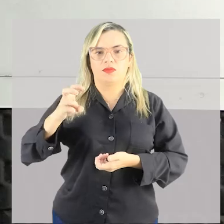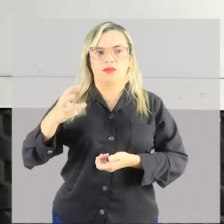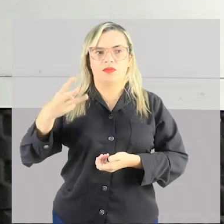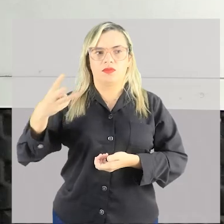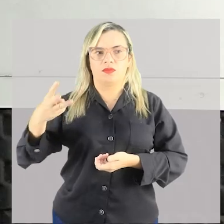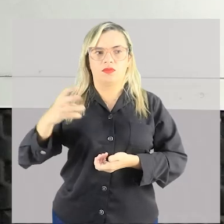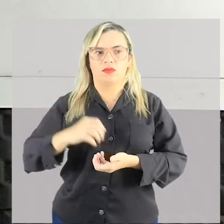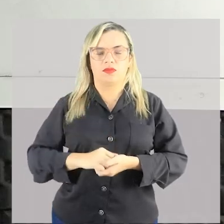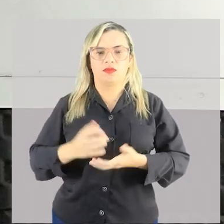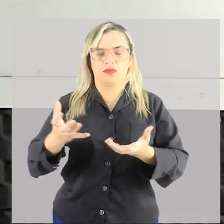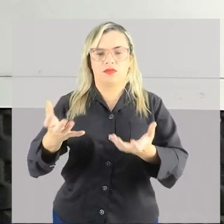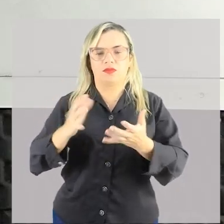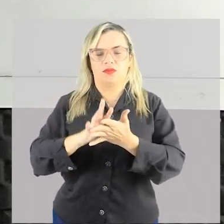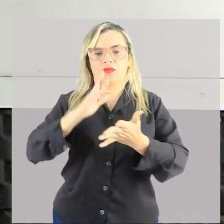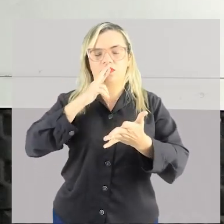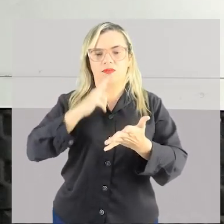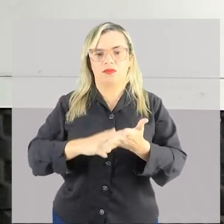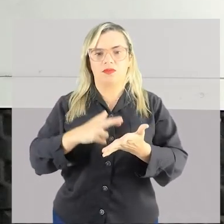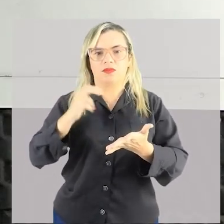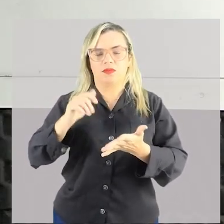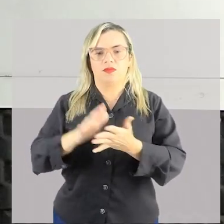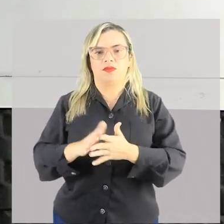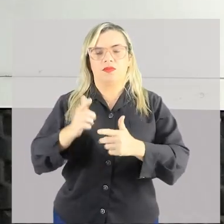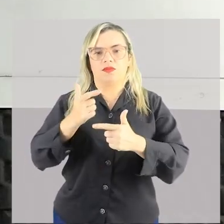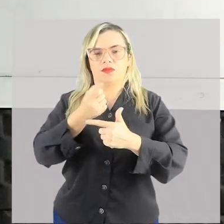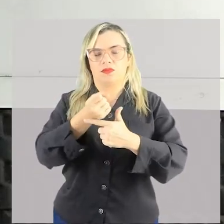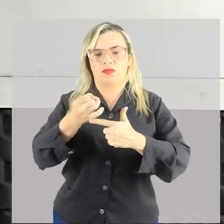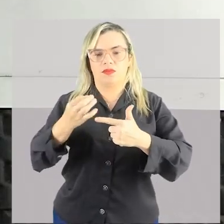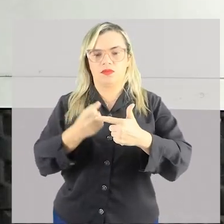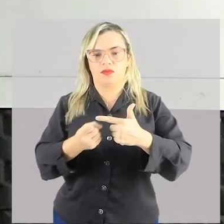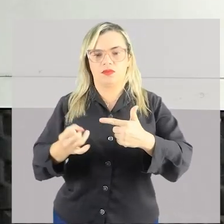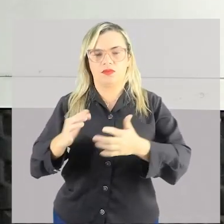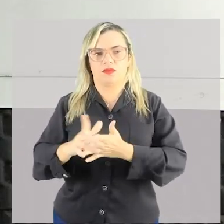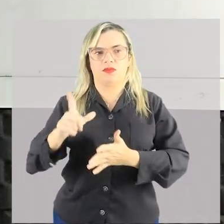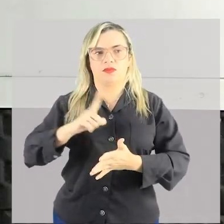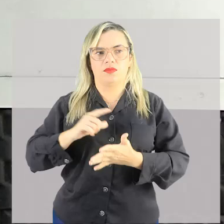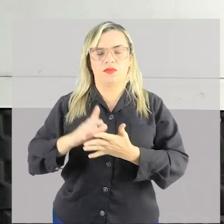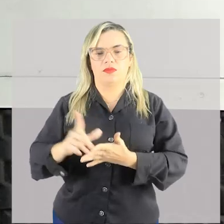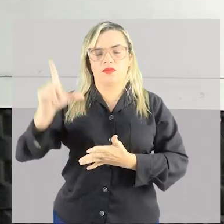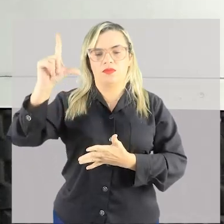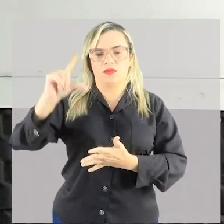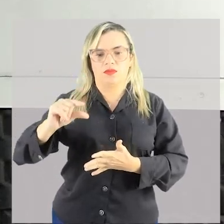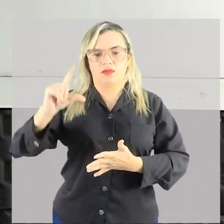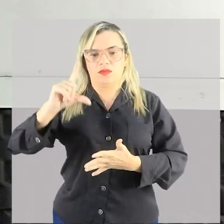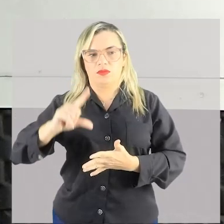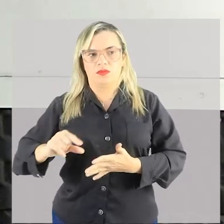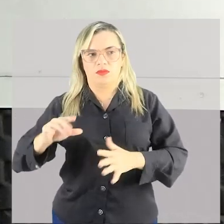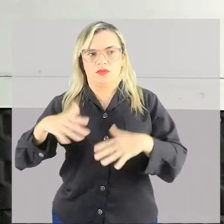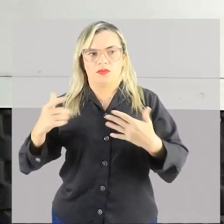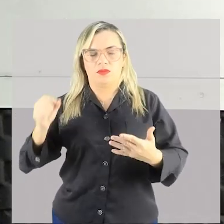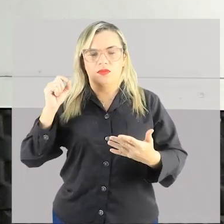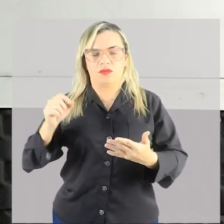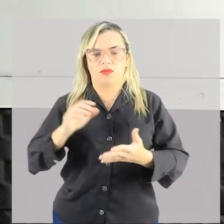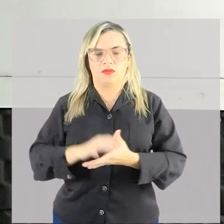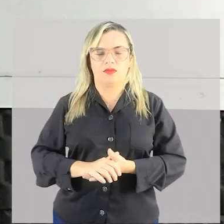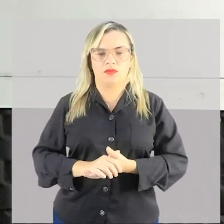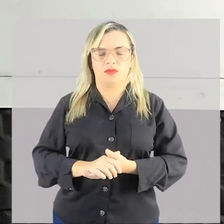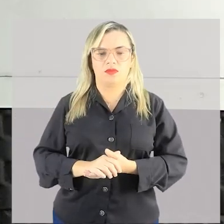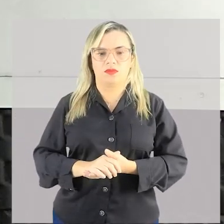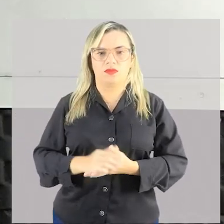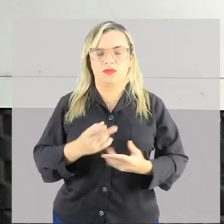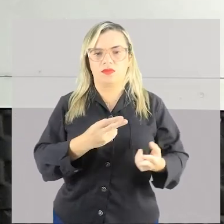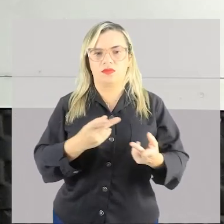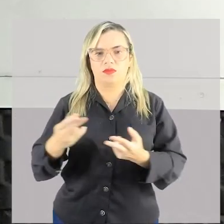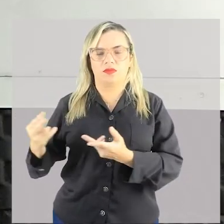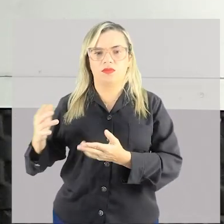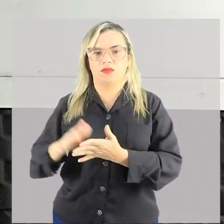53 ele quer a resposta em fração Então nós vamos ter tem que simplificar essa fração tá para isso turma é igual a quantidade de